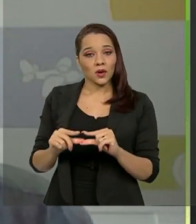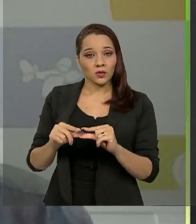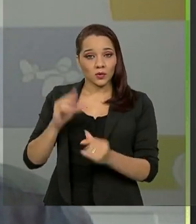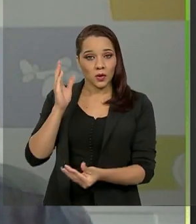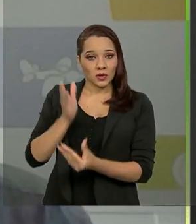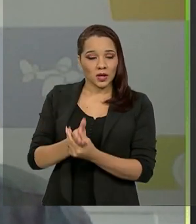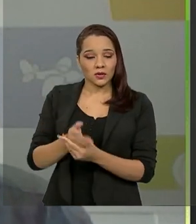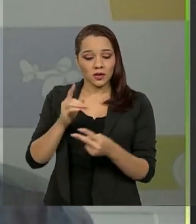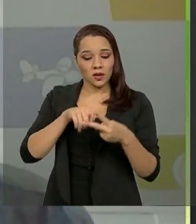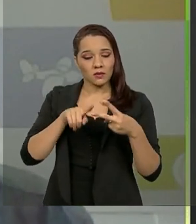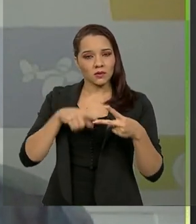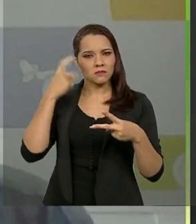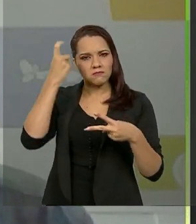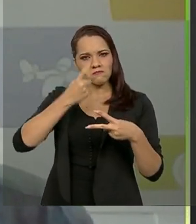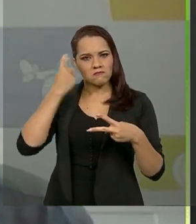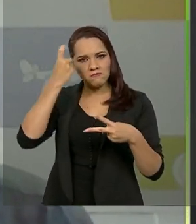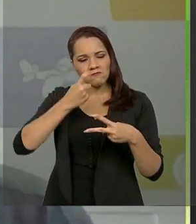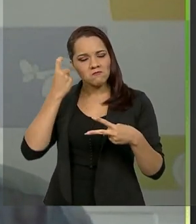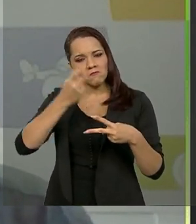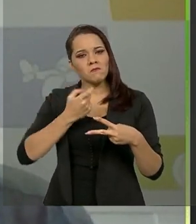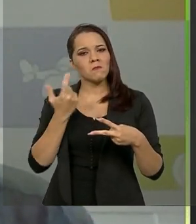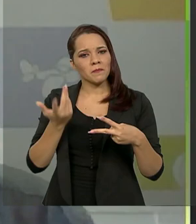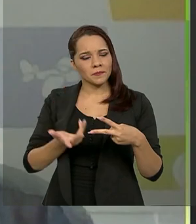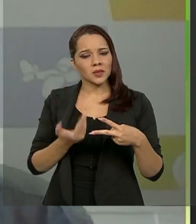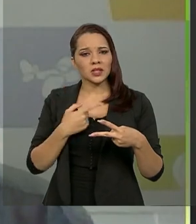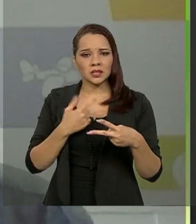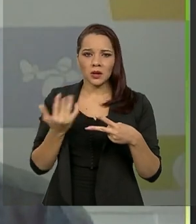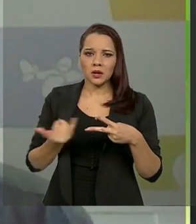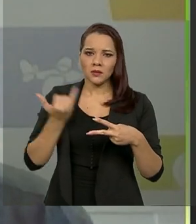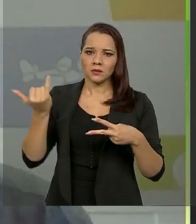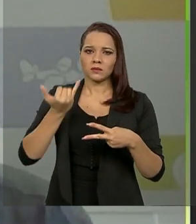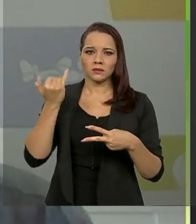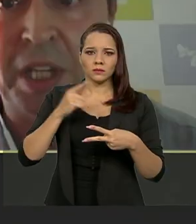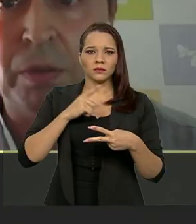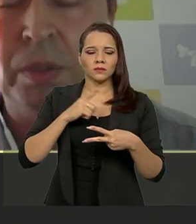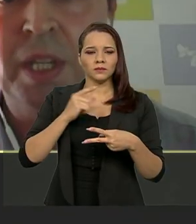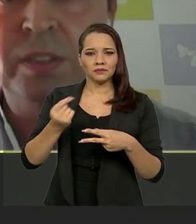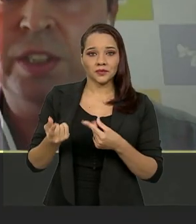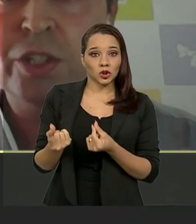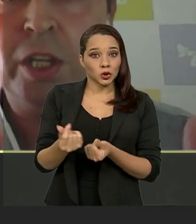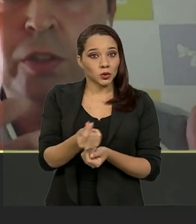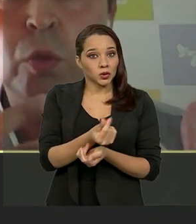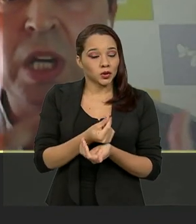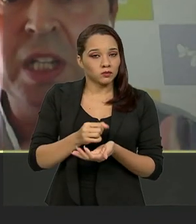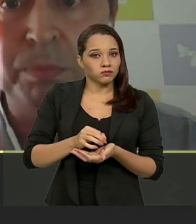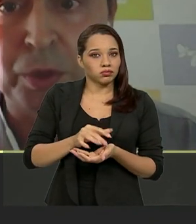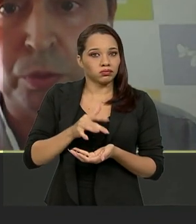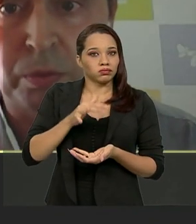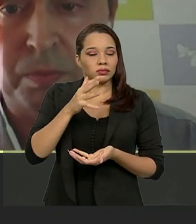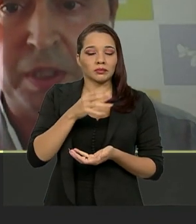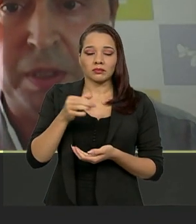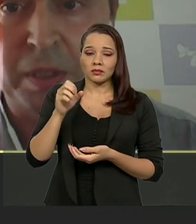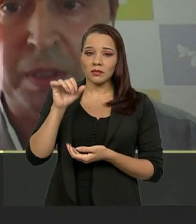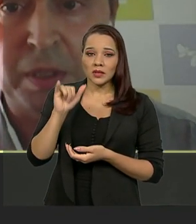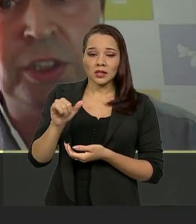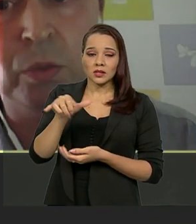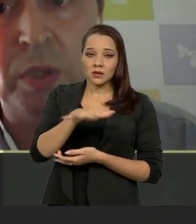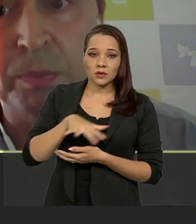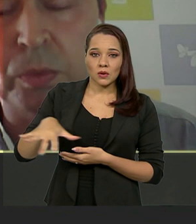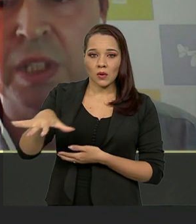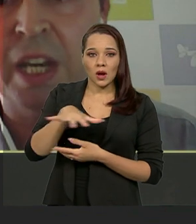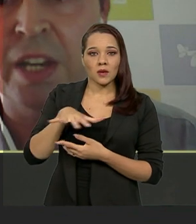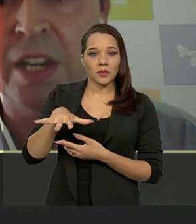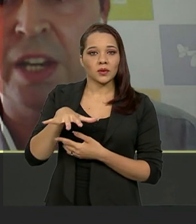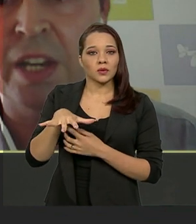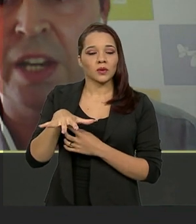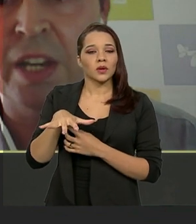duas preocupações muito grandes, muito significativas, que envolvem muito dinheiro, seja no âmbito empresarial, seja